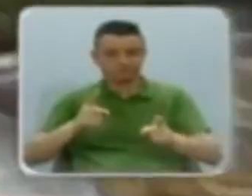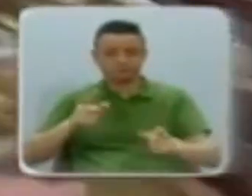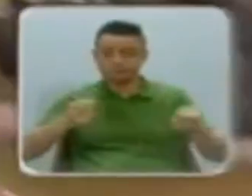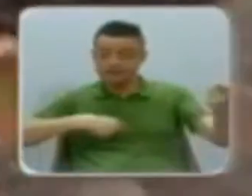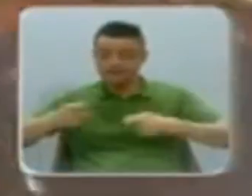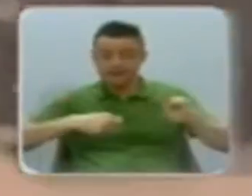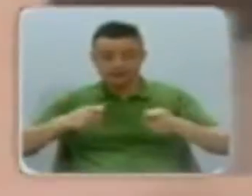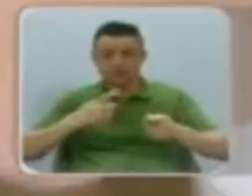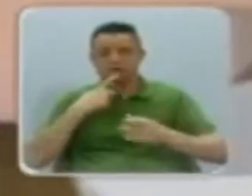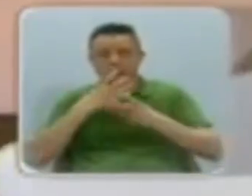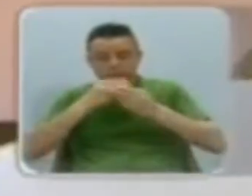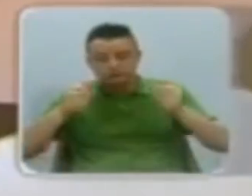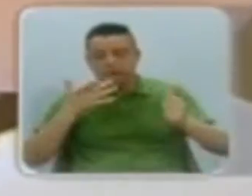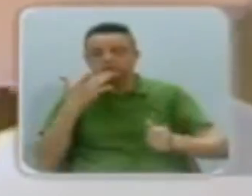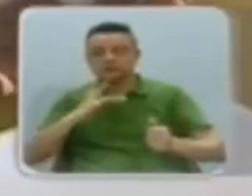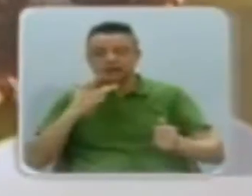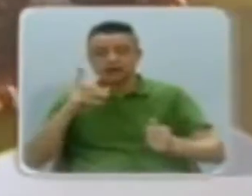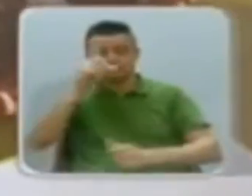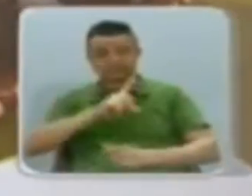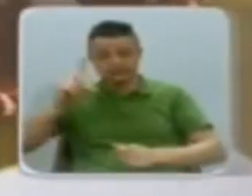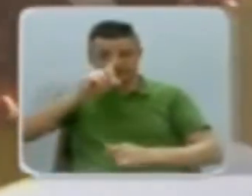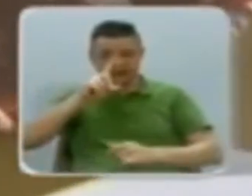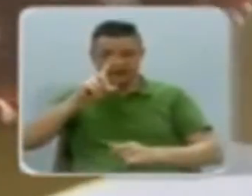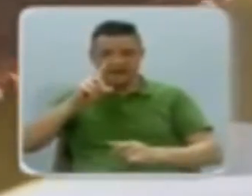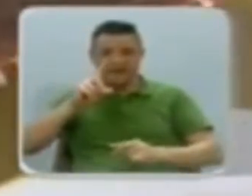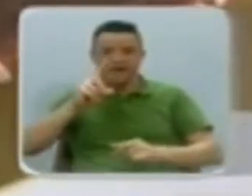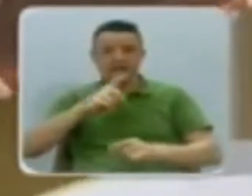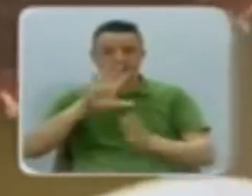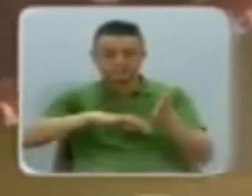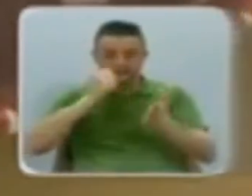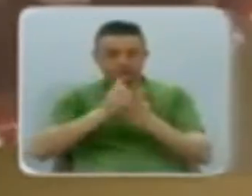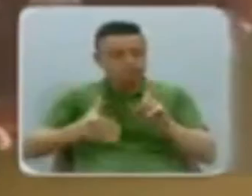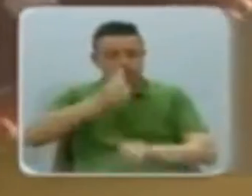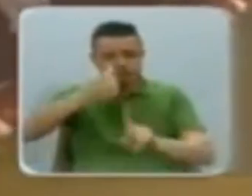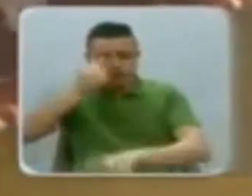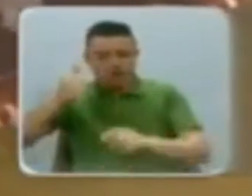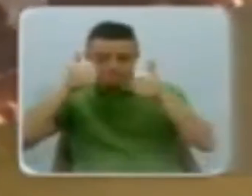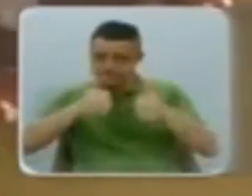Feira das Delícias do Sarrabulho já vai na 6ª edição, sempre com sucesso garantido.